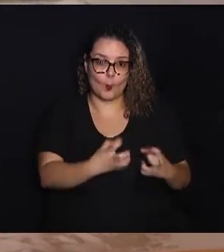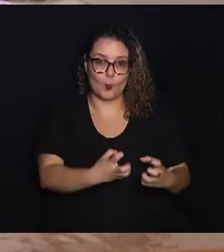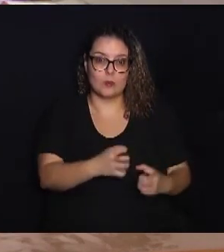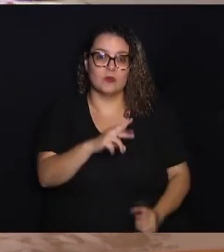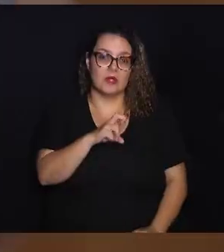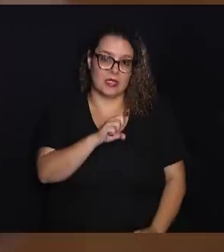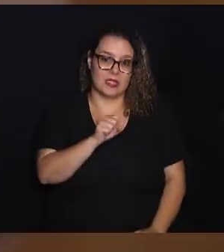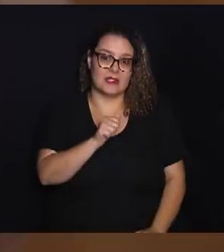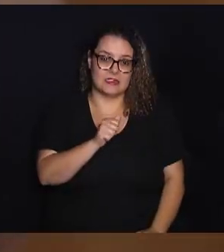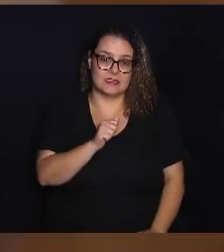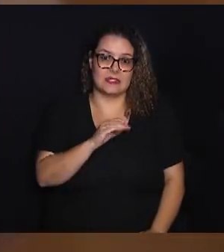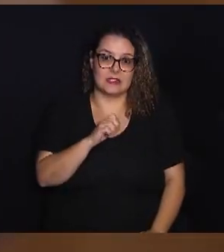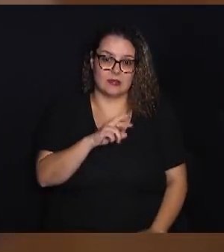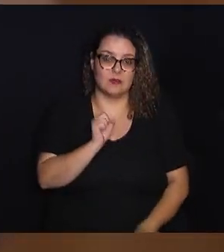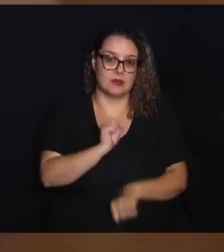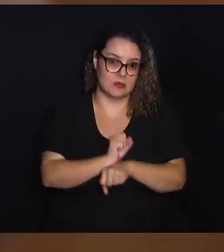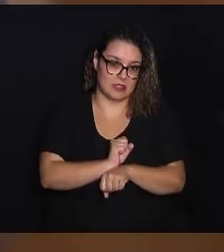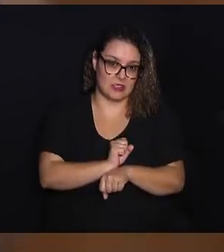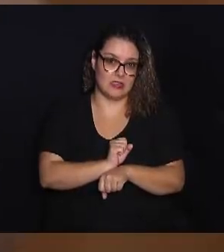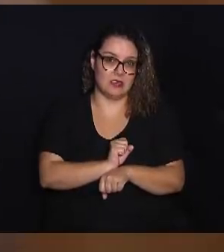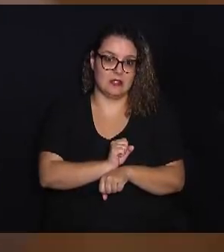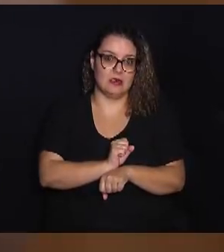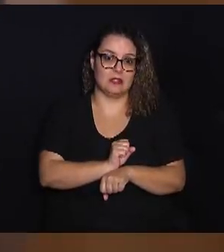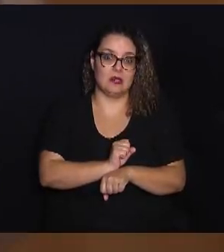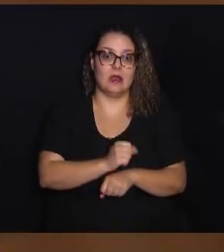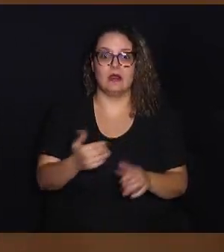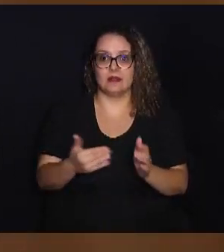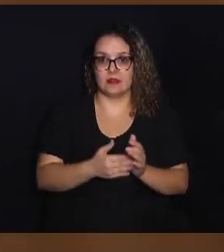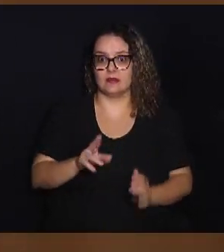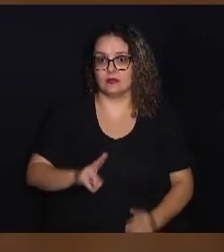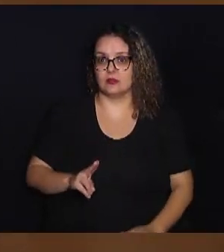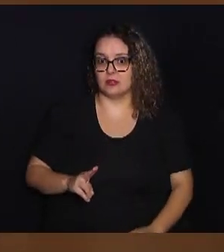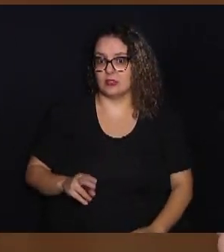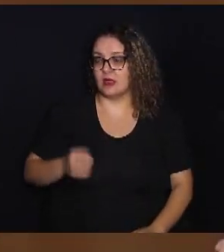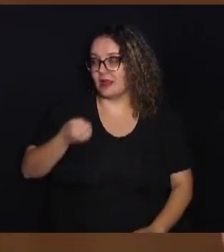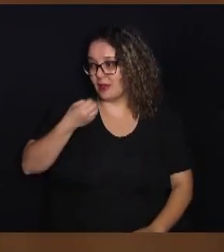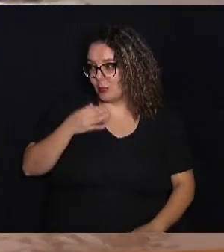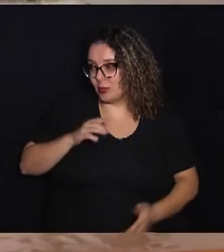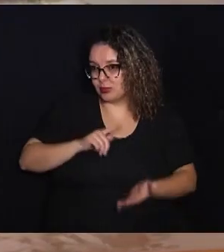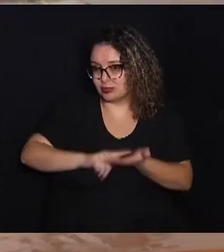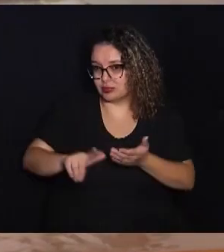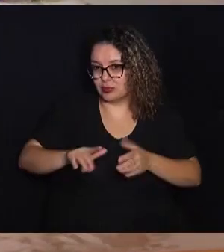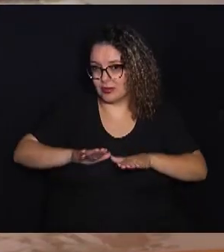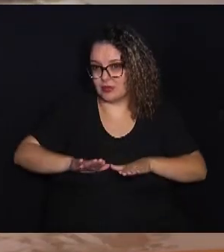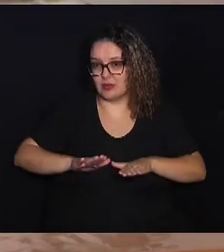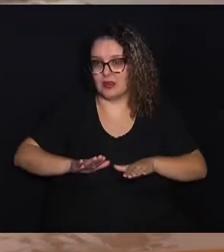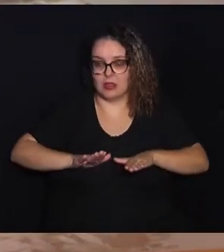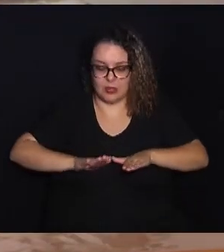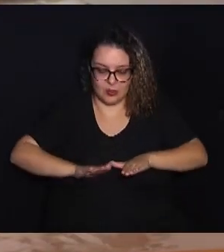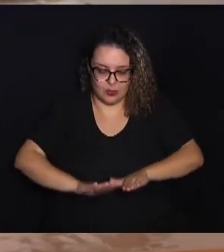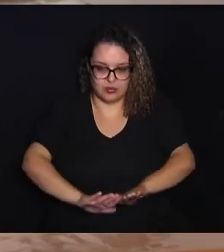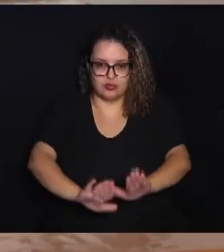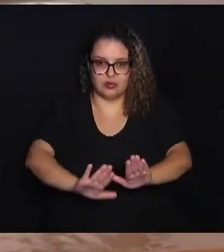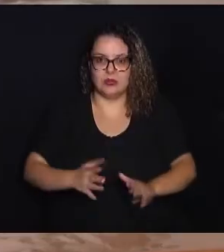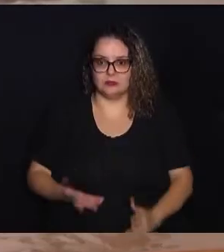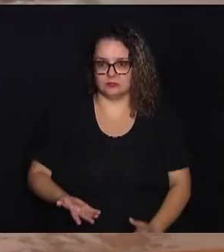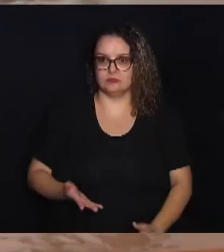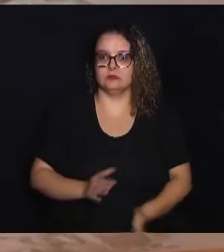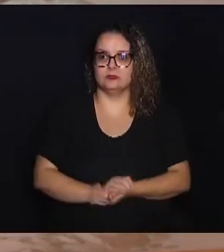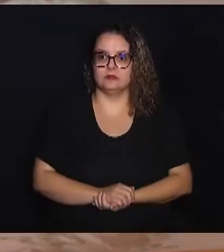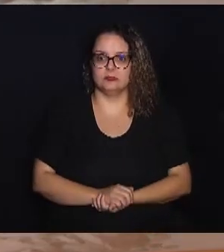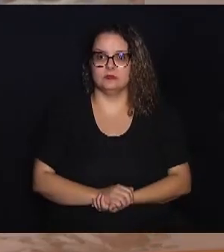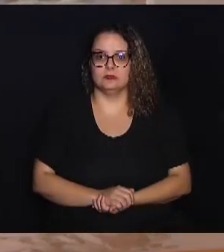tá misturadinha aqui. Já. Mas eu ainda gosto de abrir um pouco ela, então com a ajuda da lâmina a gente